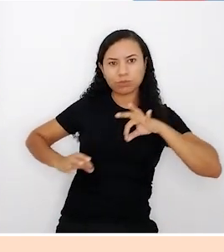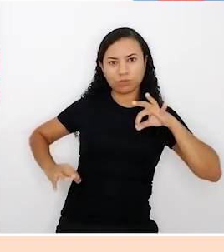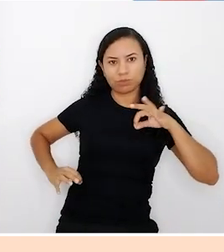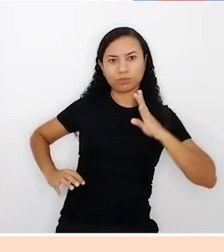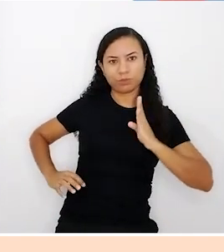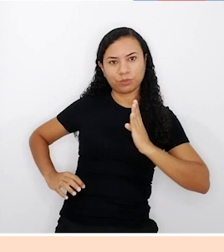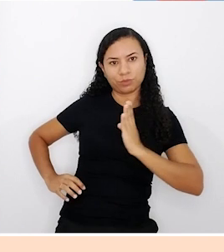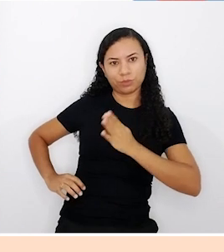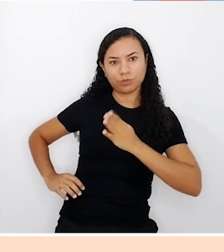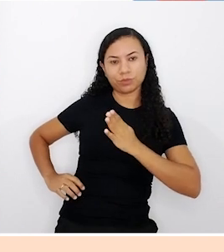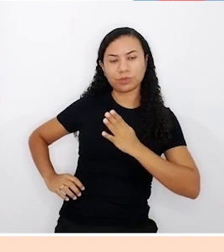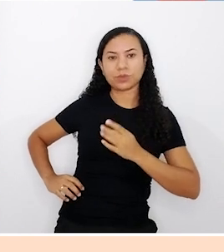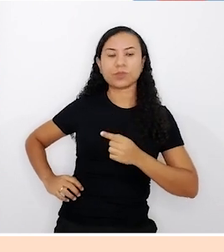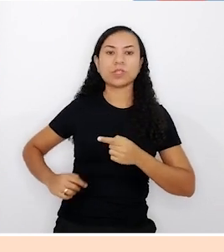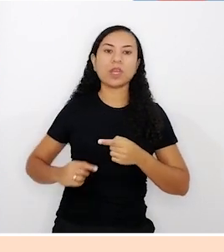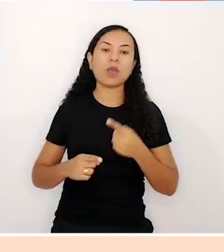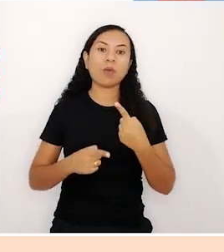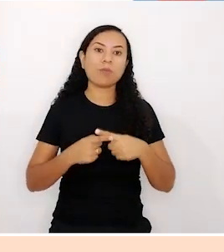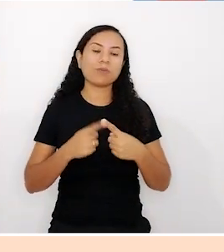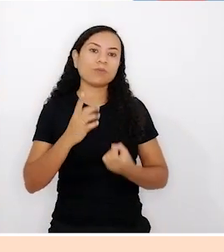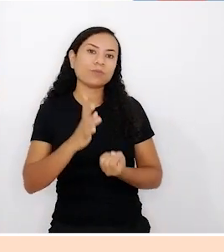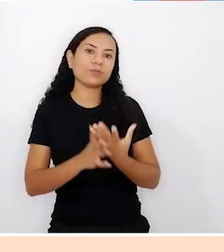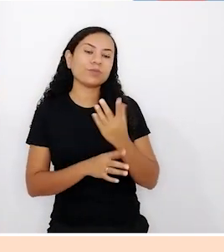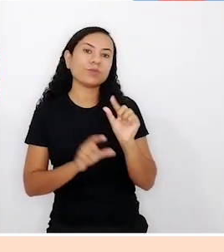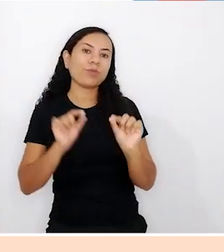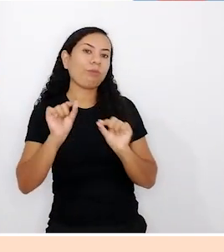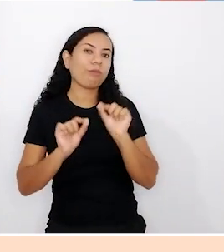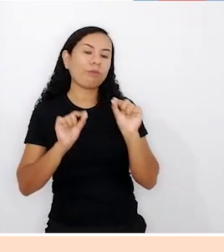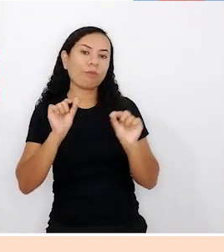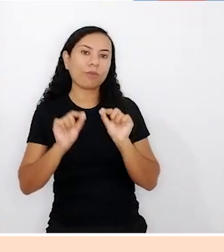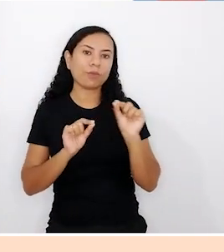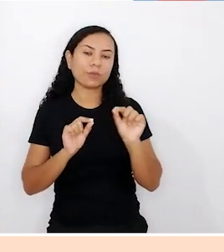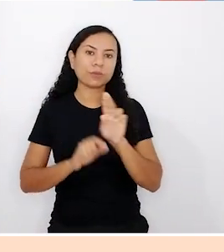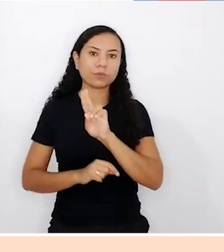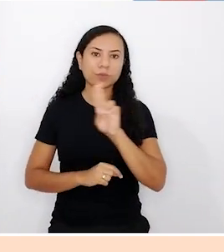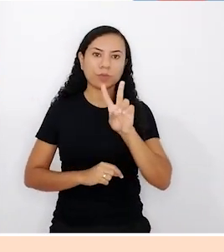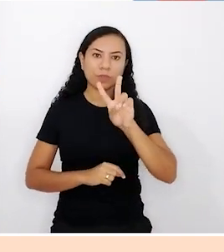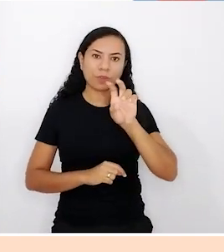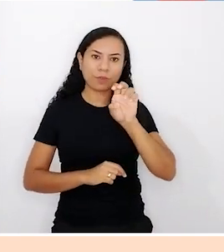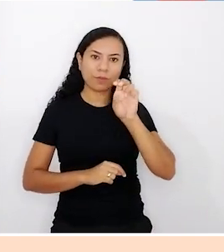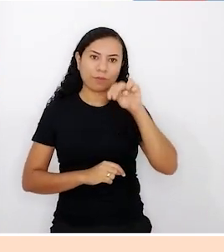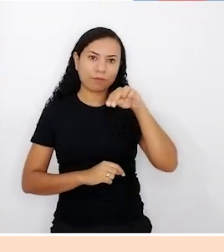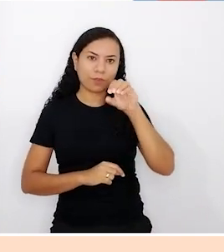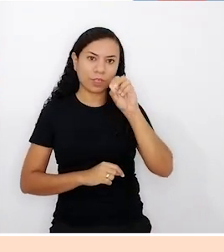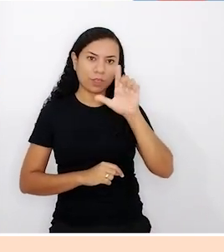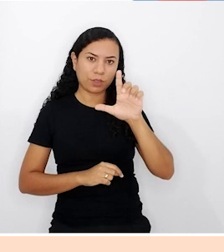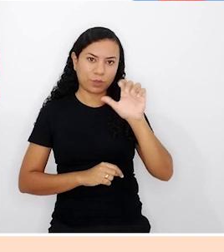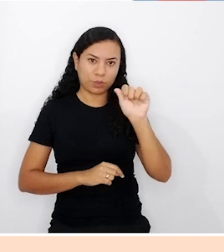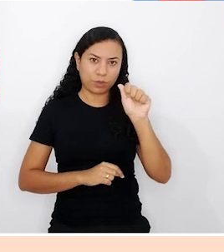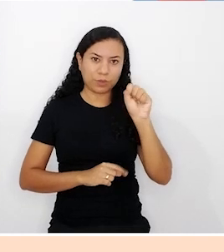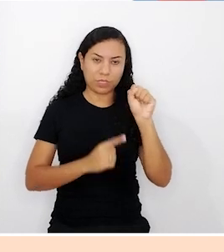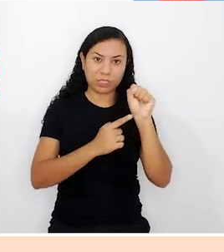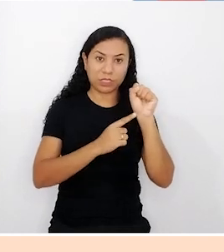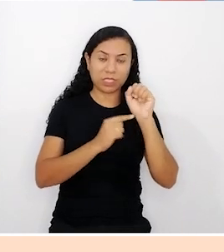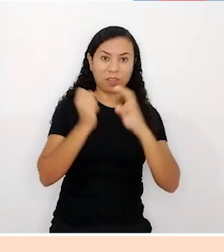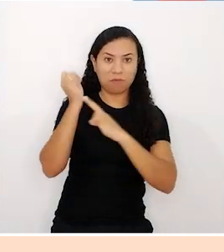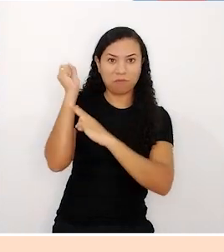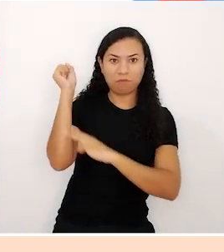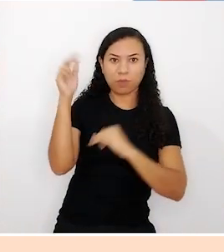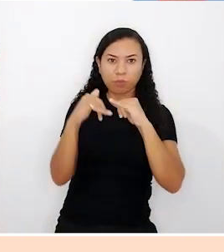coração, formando então o que nós chamamos de vênulas, que são veias mais finas,